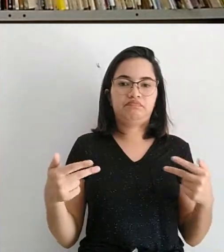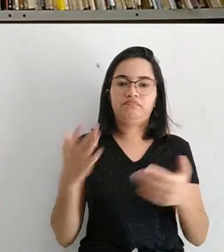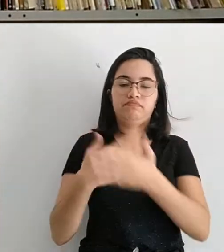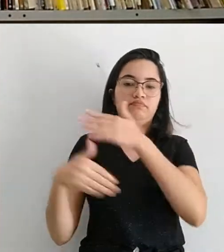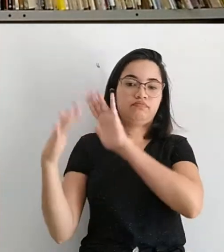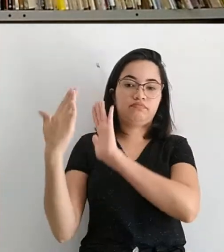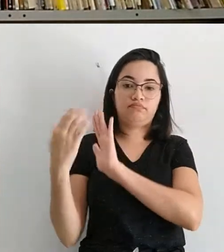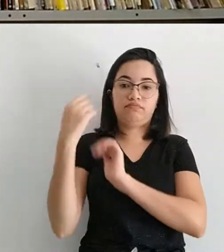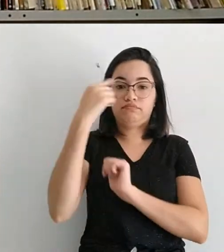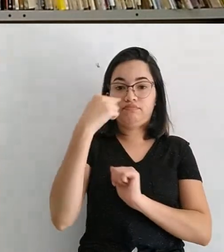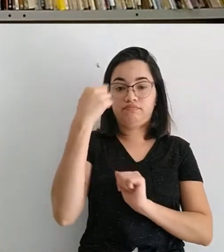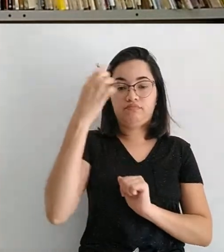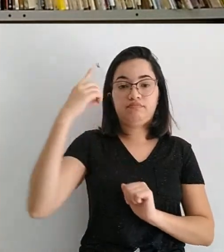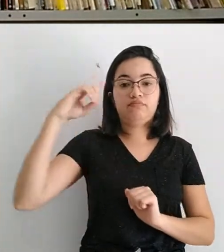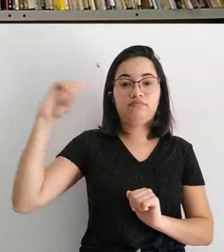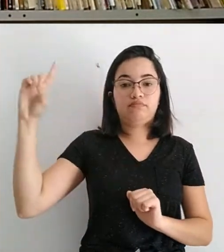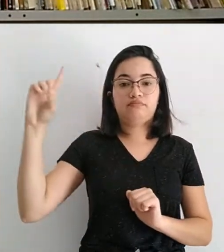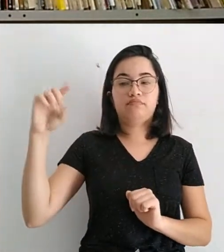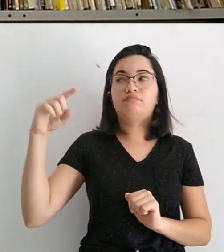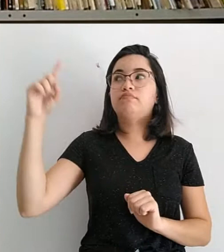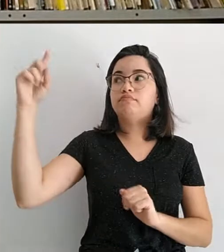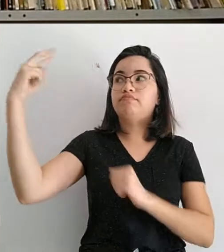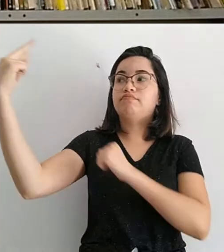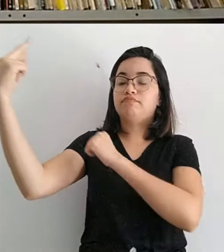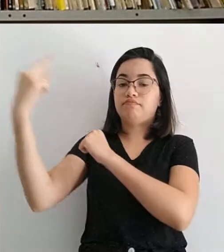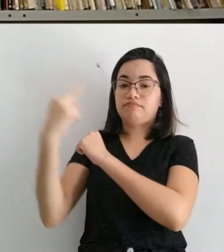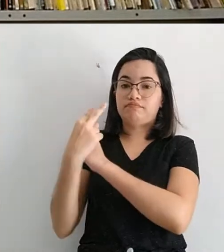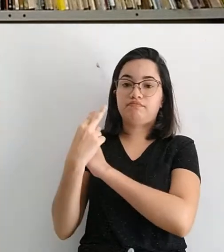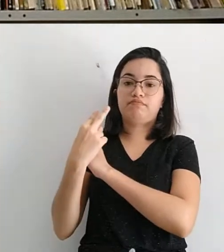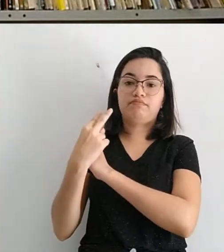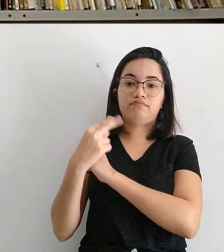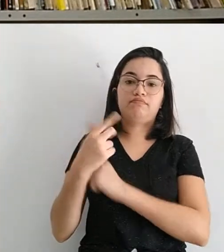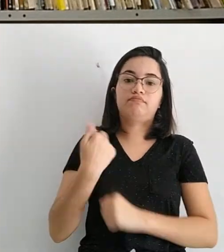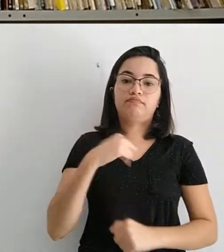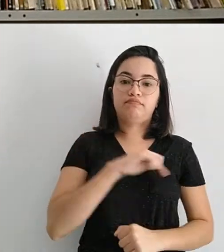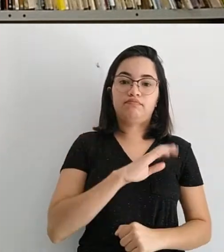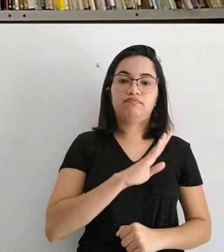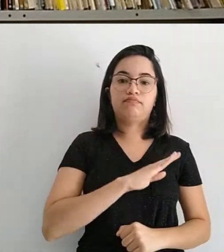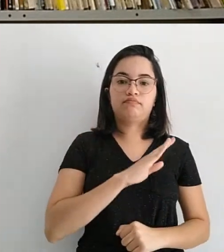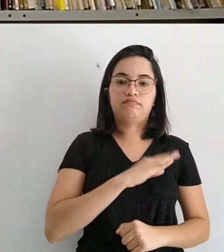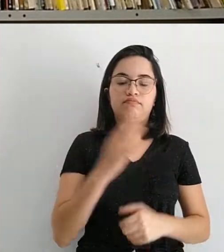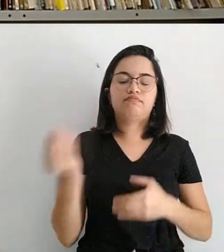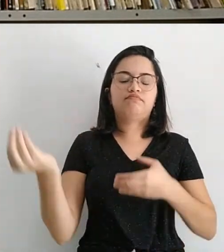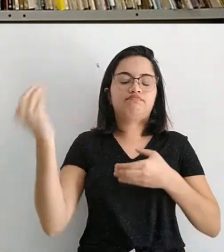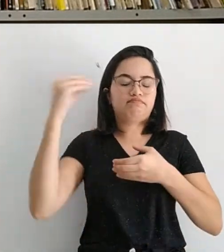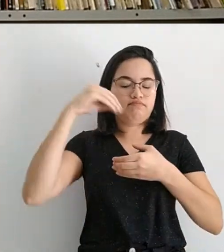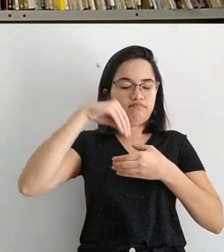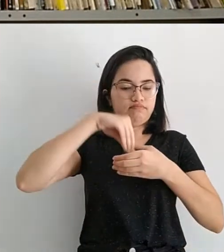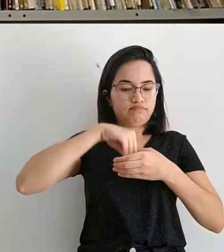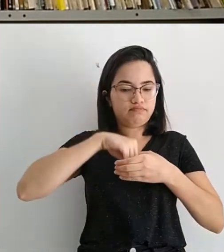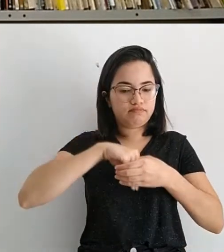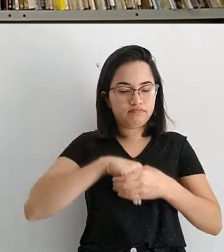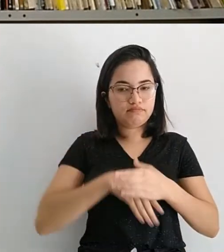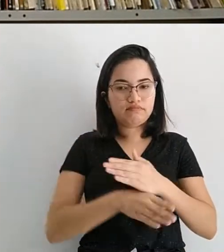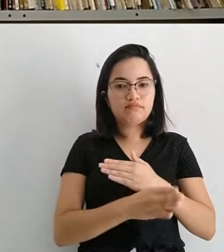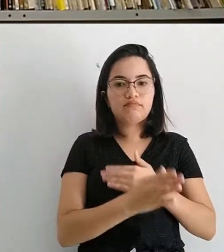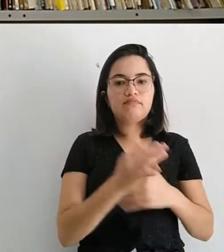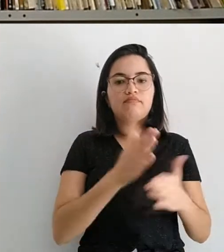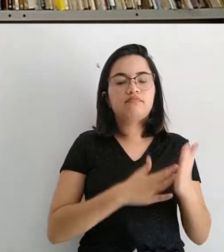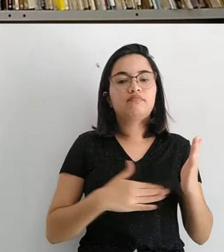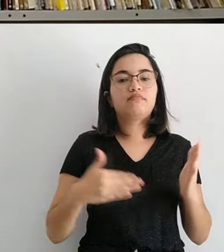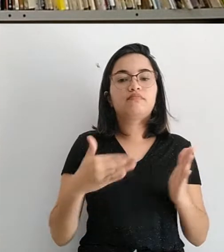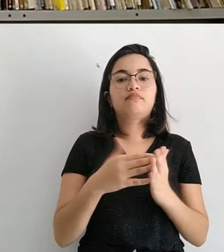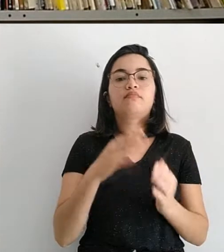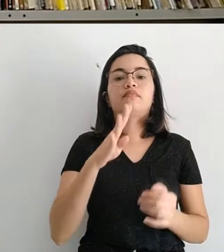diante dos olhos de Deus. Ele sonda o nosso coração, ele penetra em tudo,